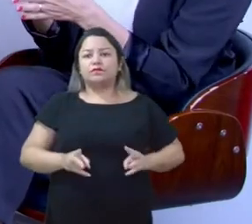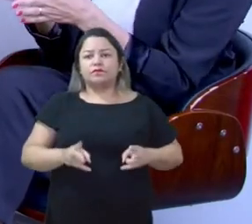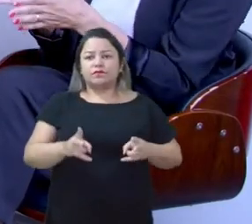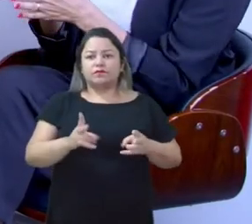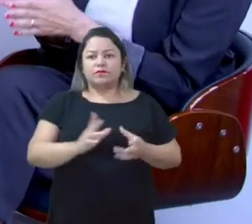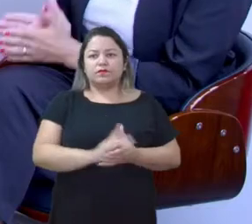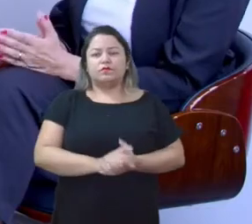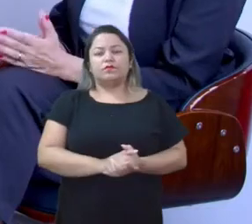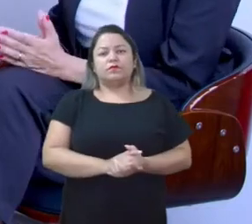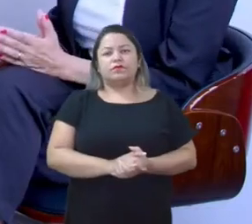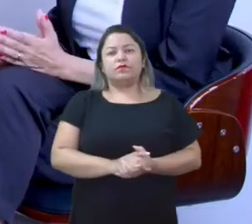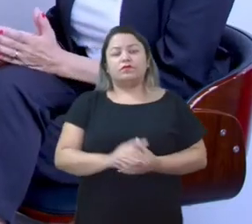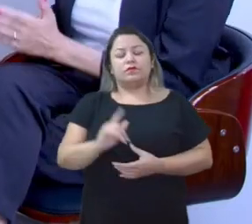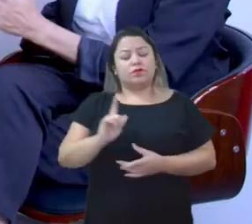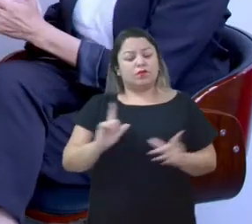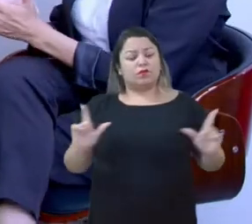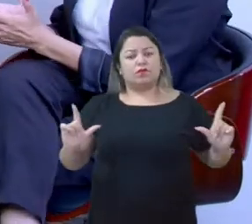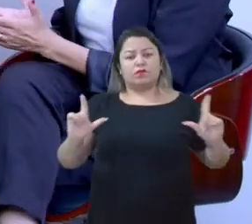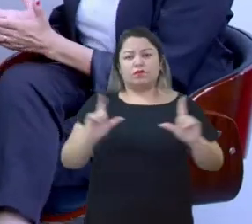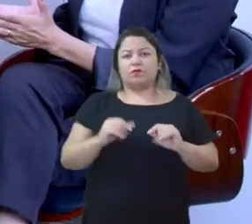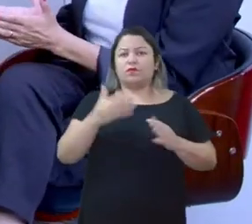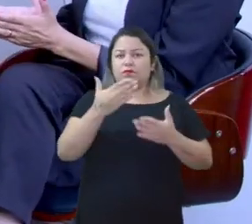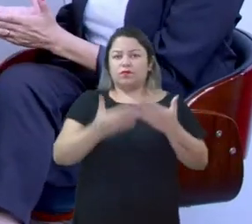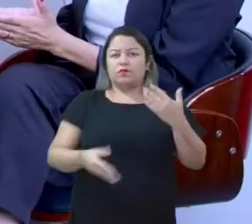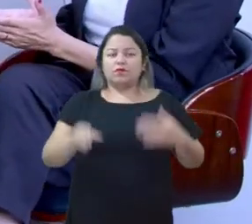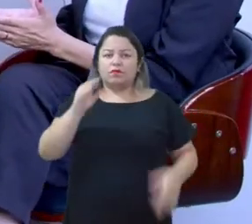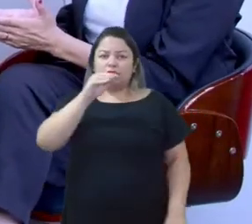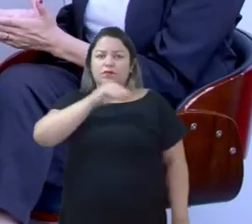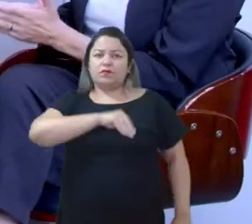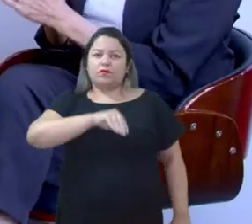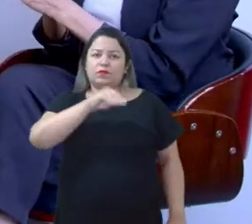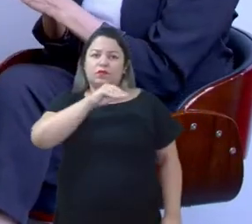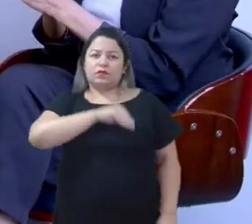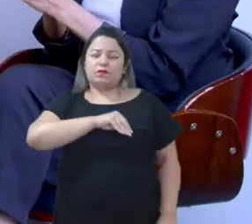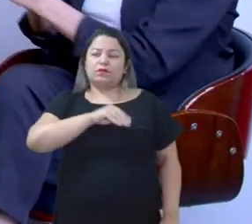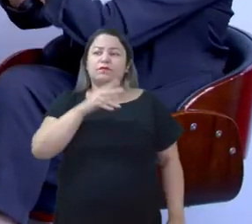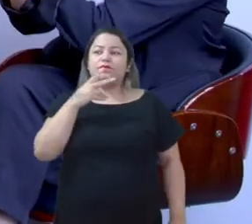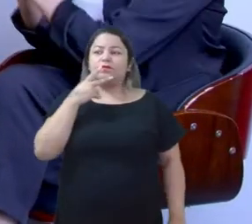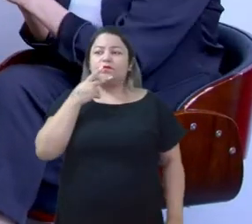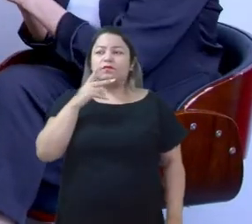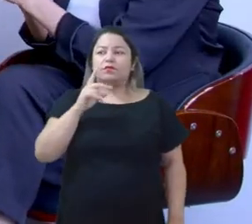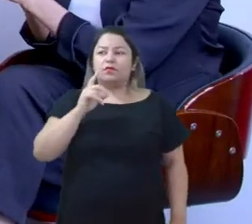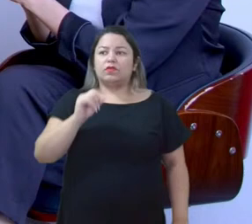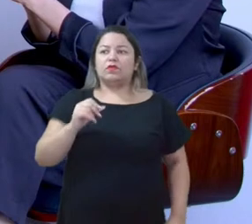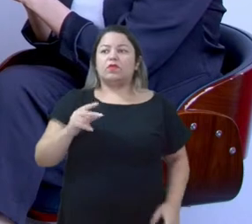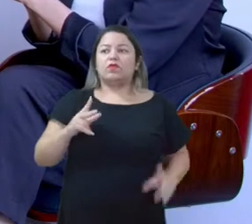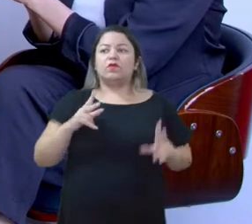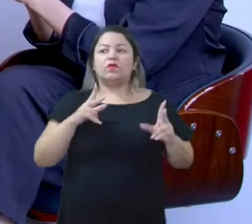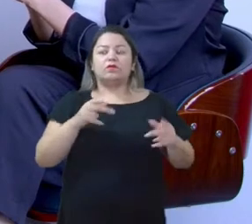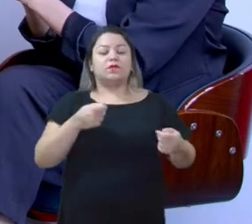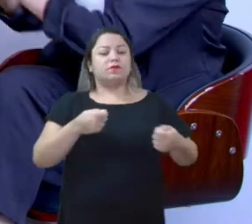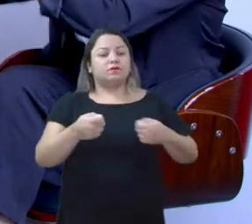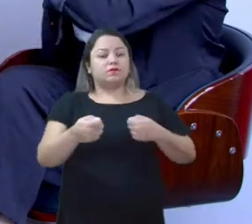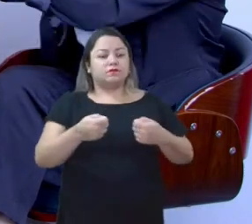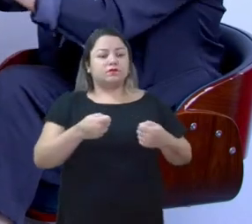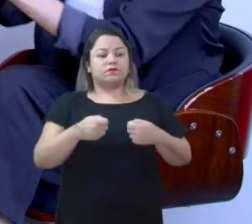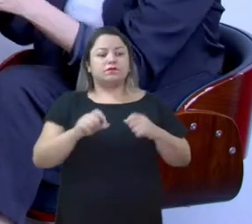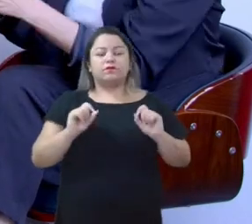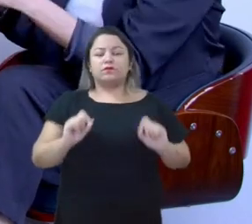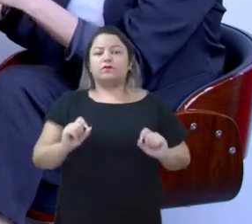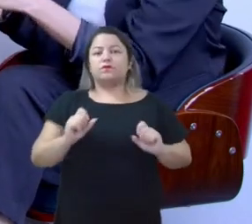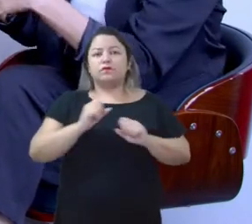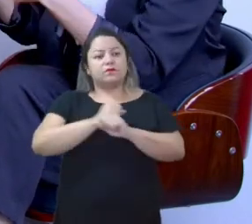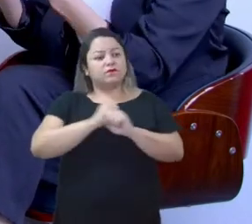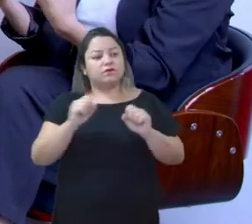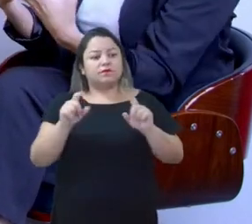é que haja essa redução sem perda salarial. É muito importante, né, a gente destacar isso. Como é que é possível essa articulação? Como é possível